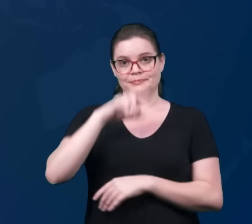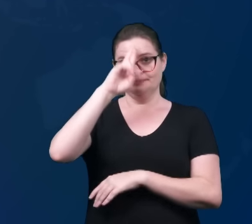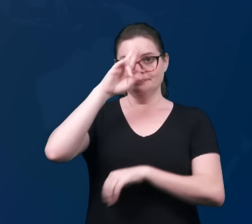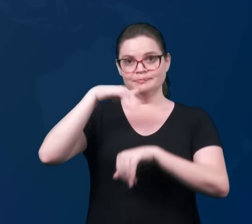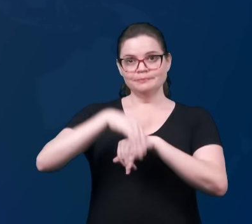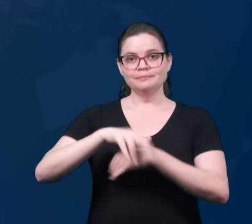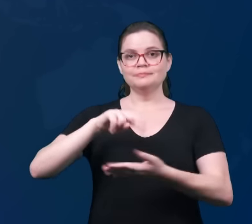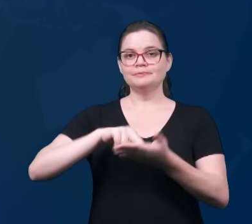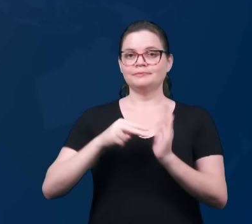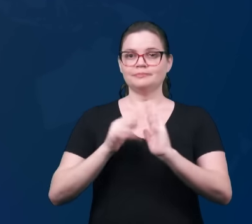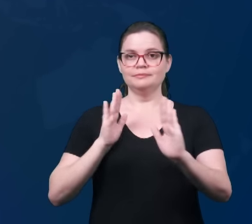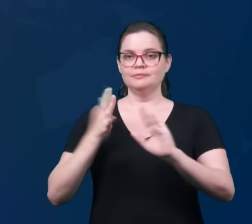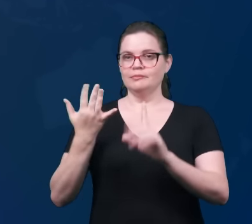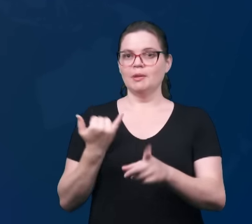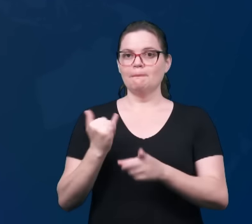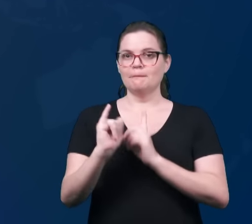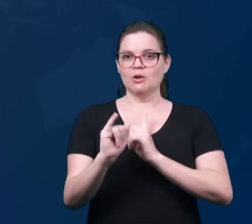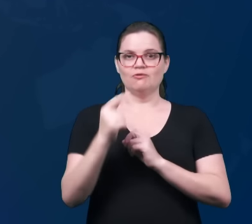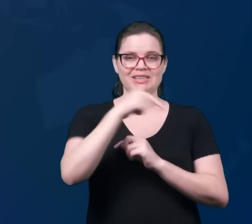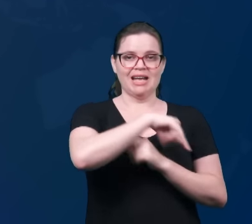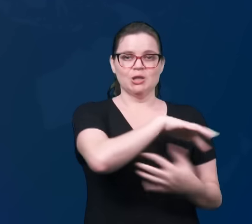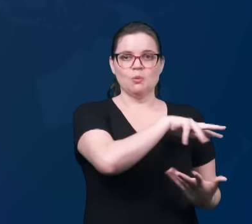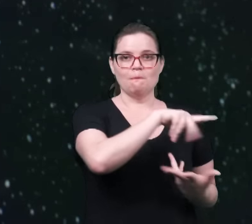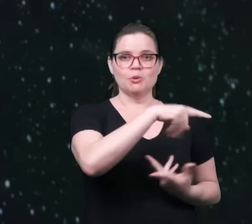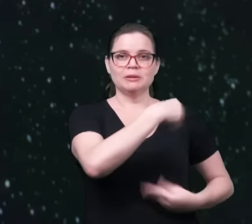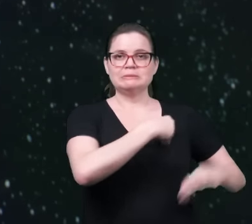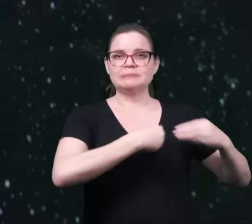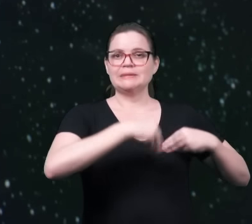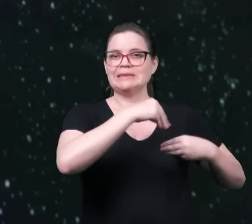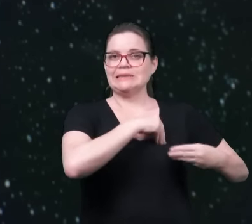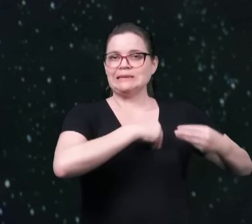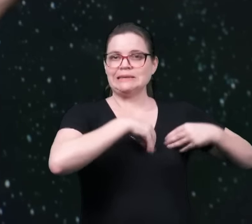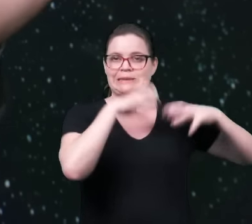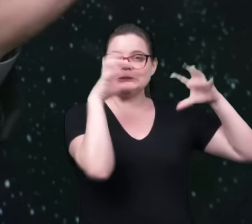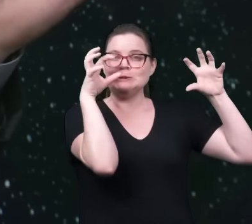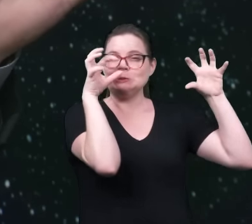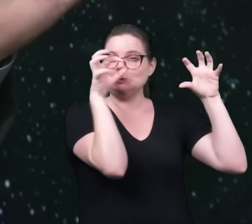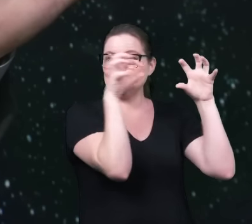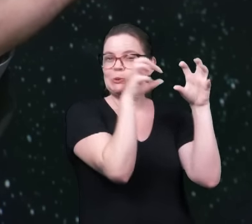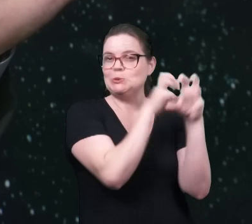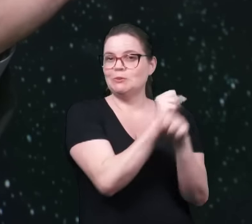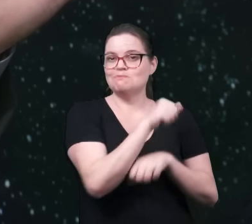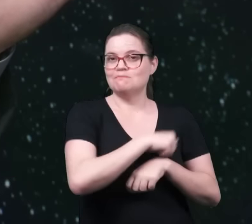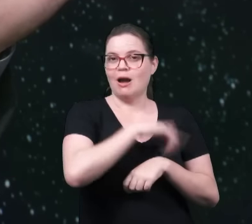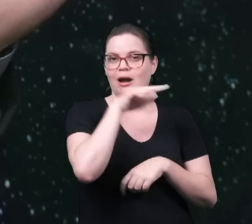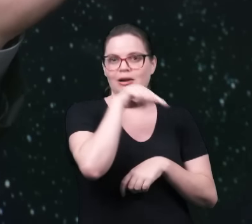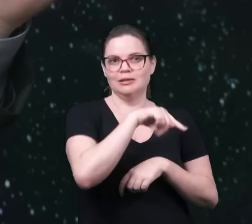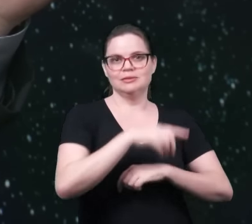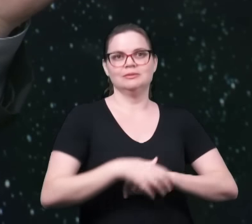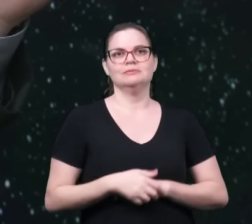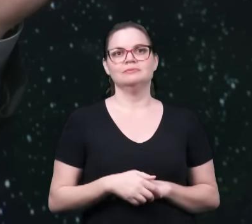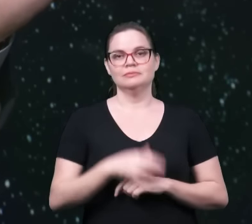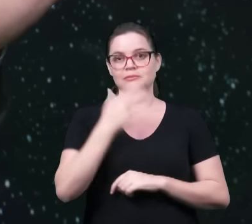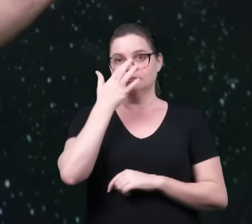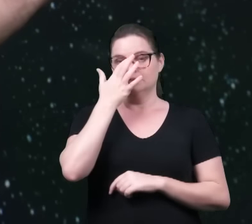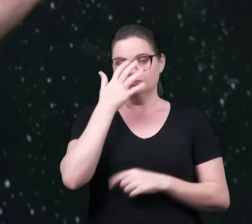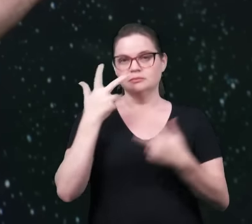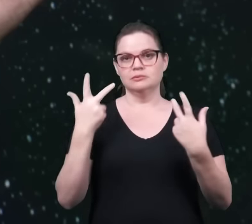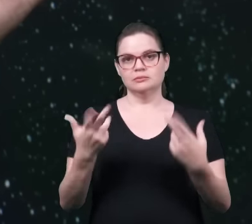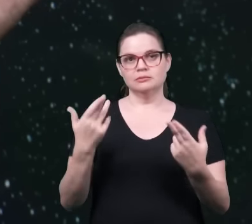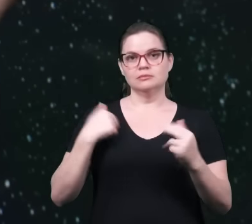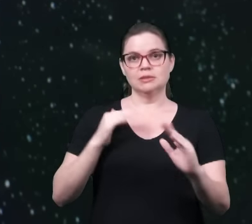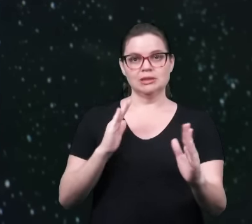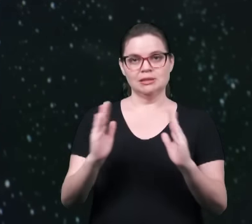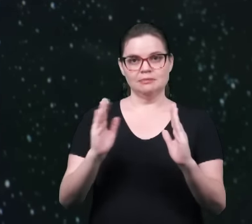né, um momento de maior escuridão, né, principalmente se tratando da época que foi trazido pelo Senhor esse